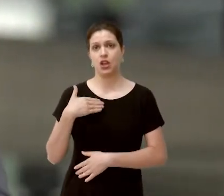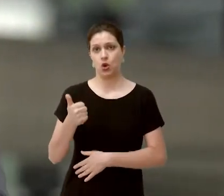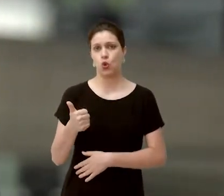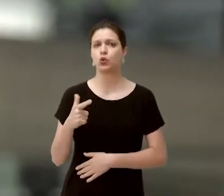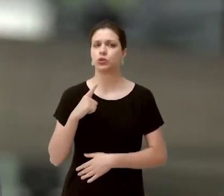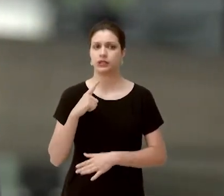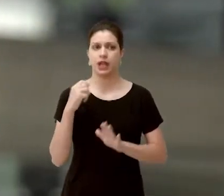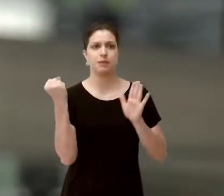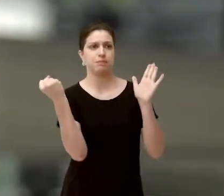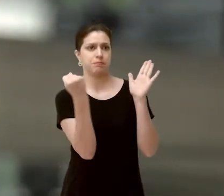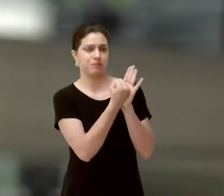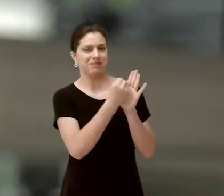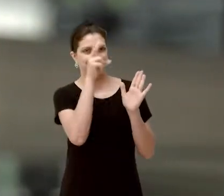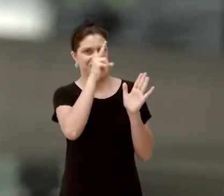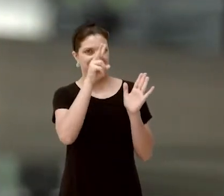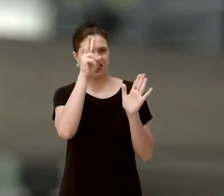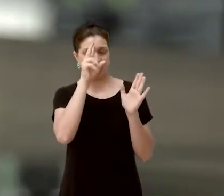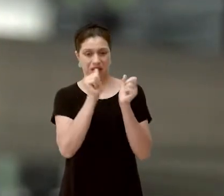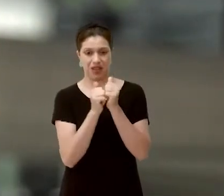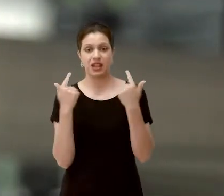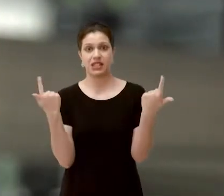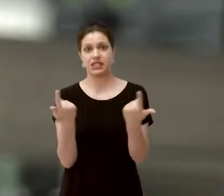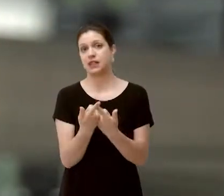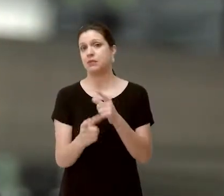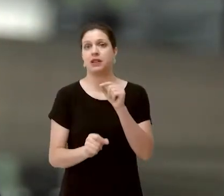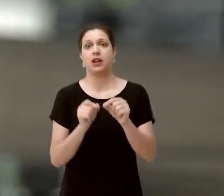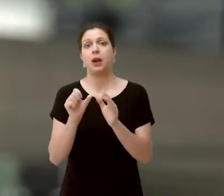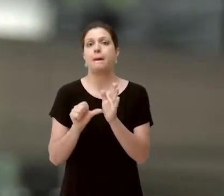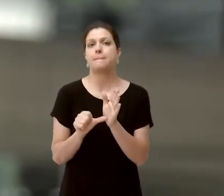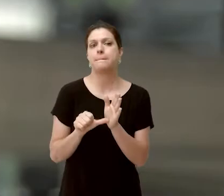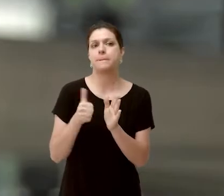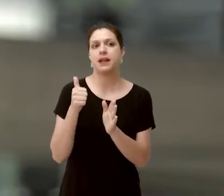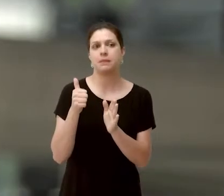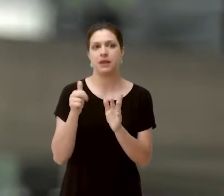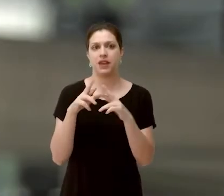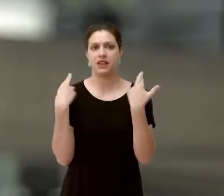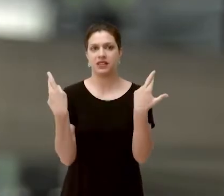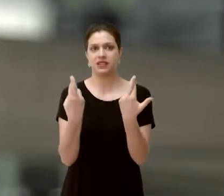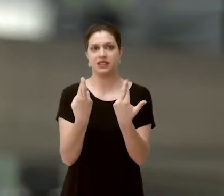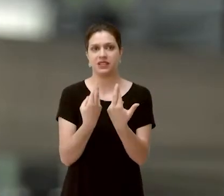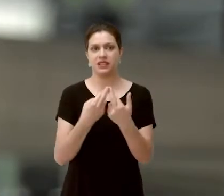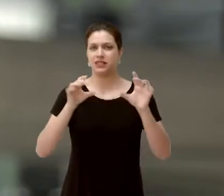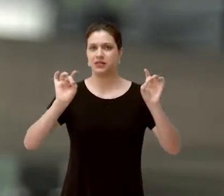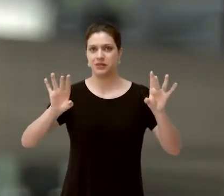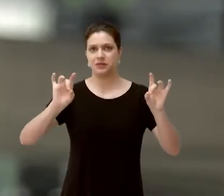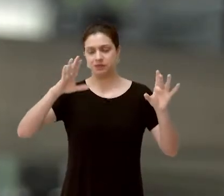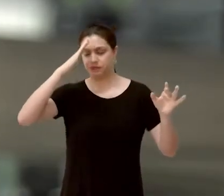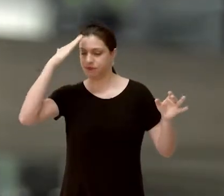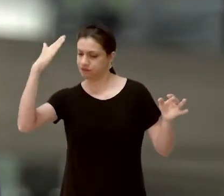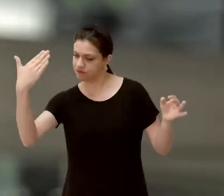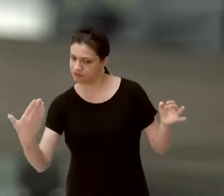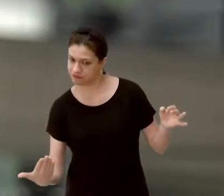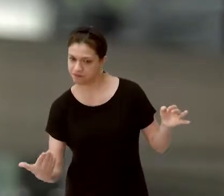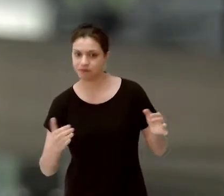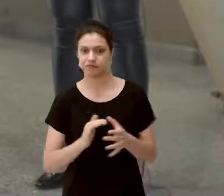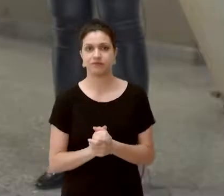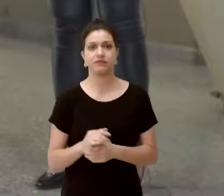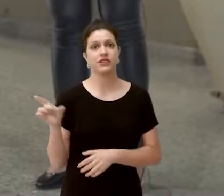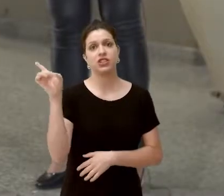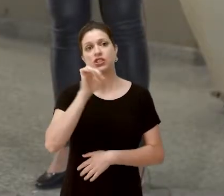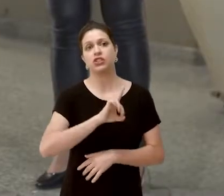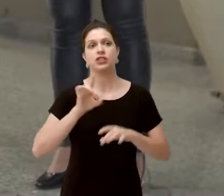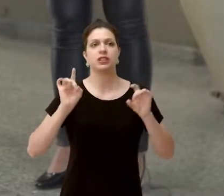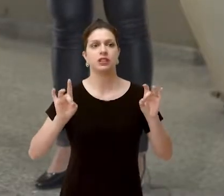Em agosto, outro marco histórico da Assembleia, a realização da sua primeira sessão solene virtual,